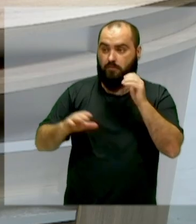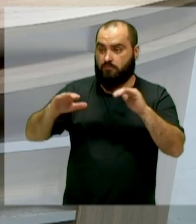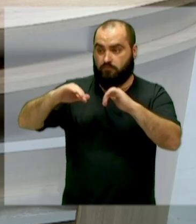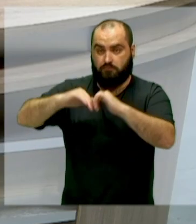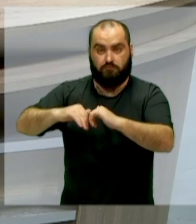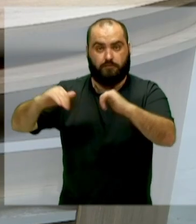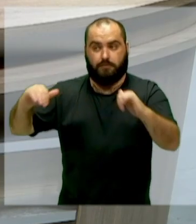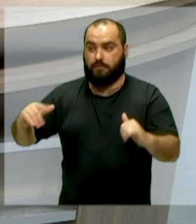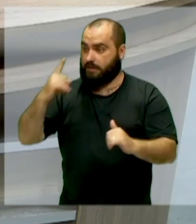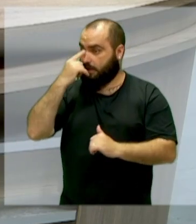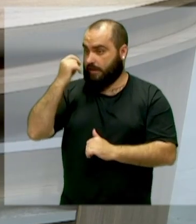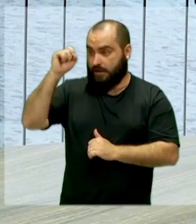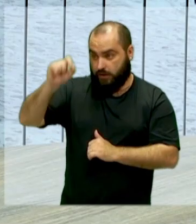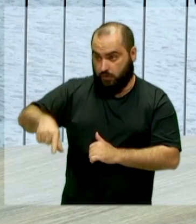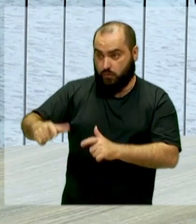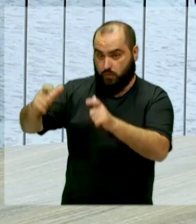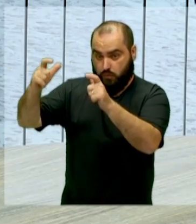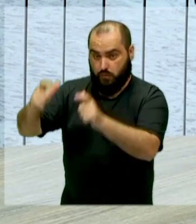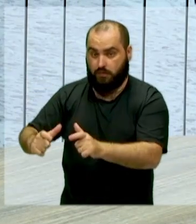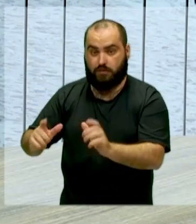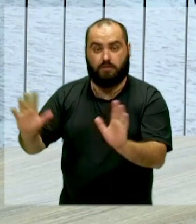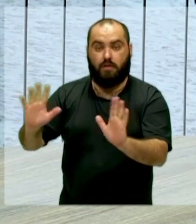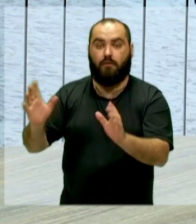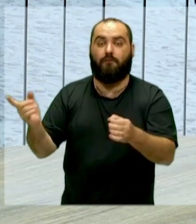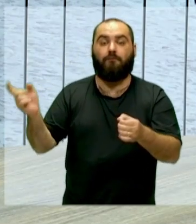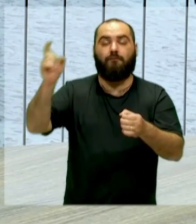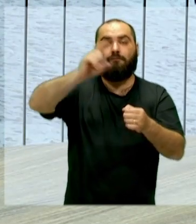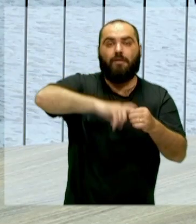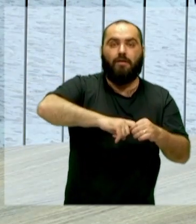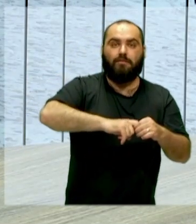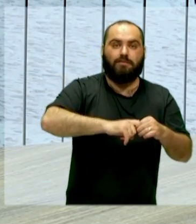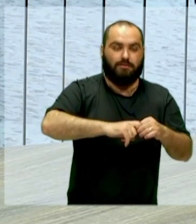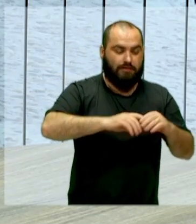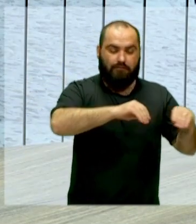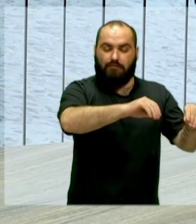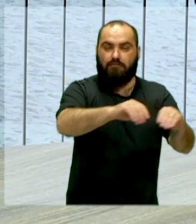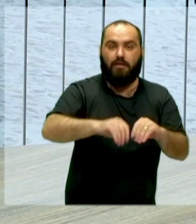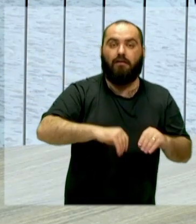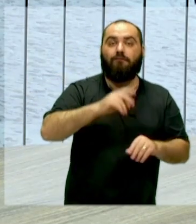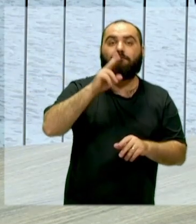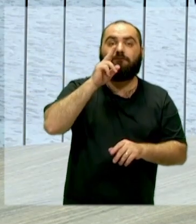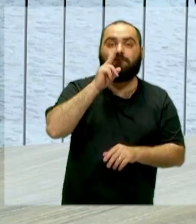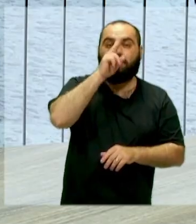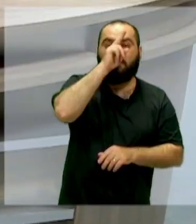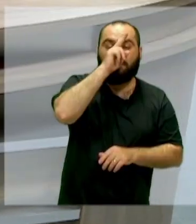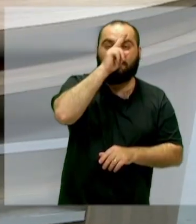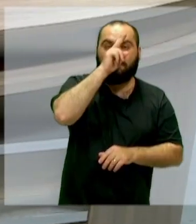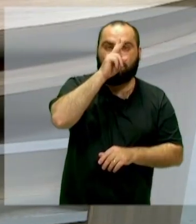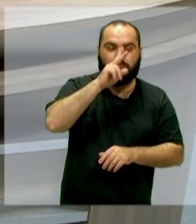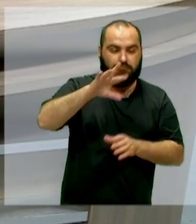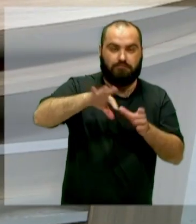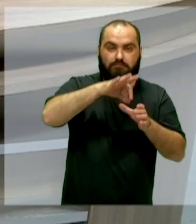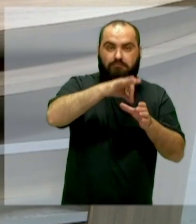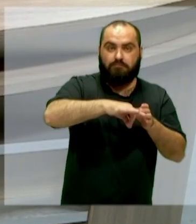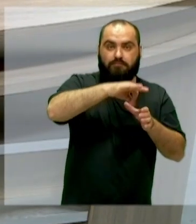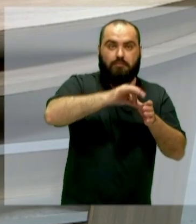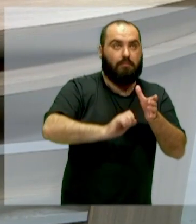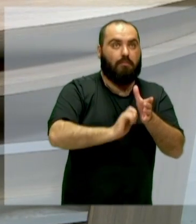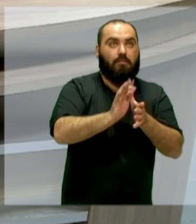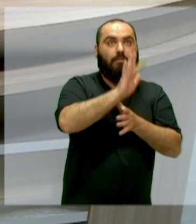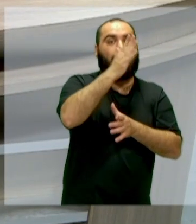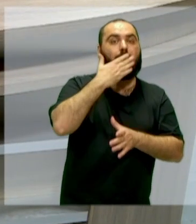do aterro sanitário ela devolve nutriente pro solo deixando ele mais forte mais vivo para que as plantas venham melhor então a